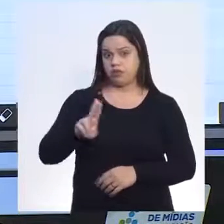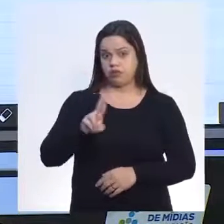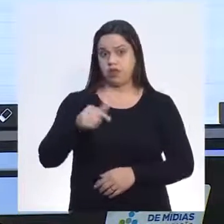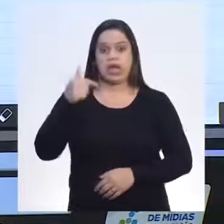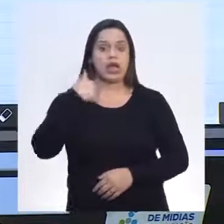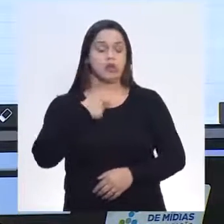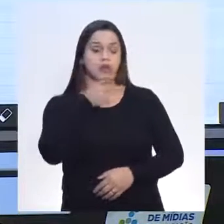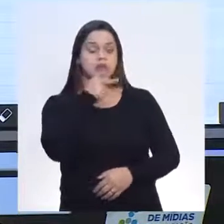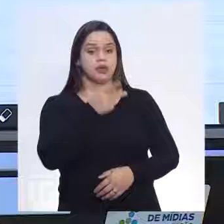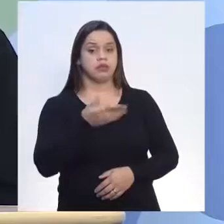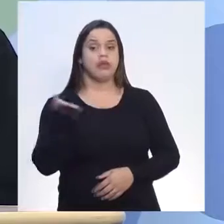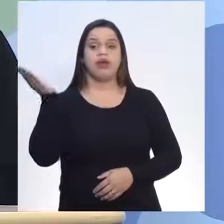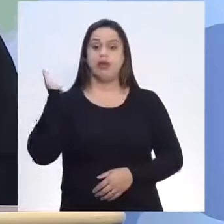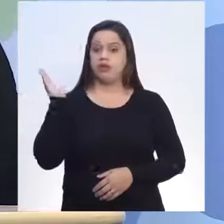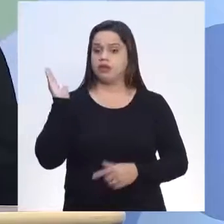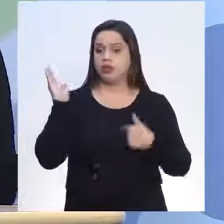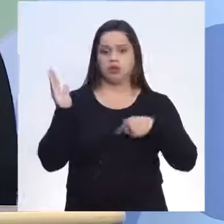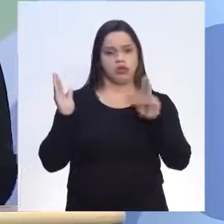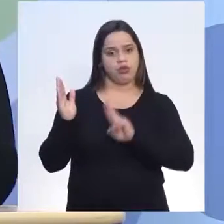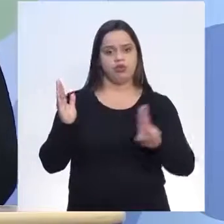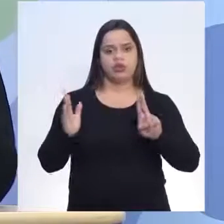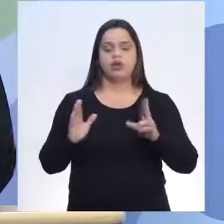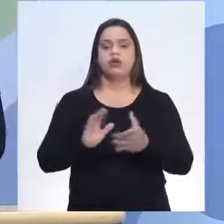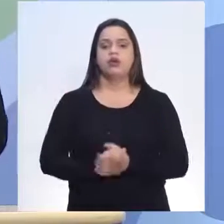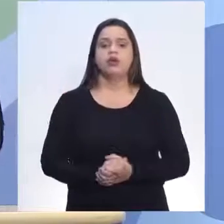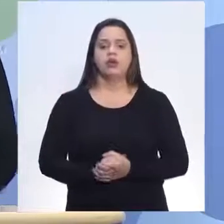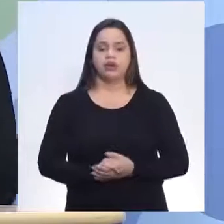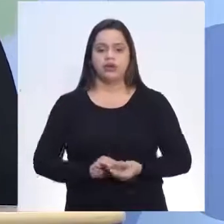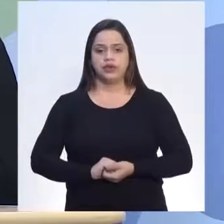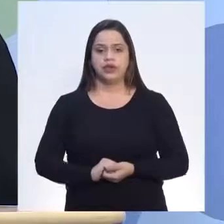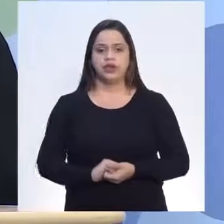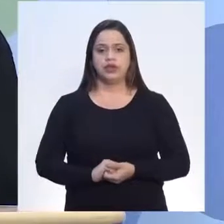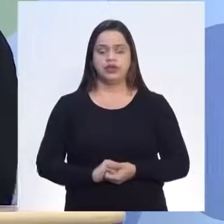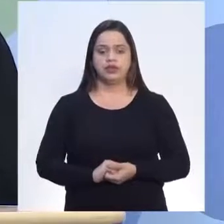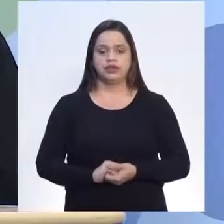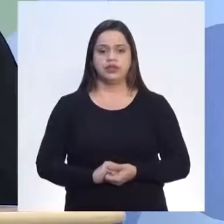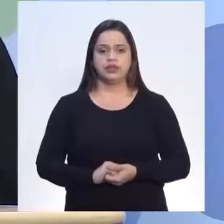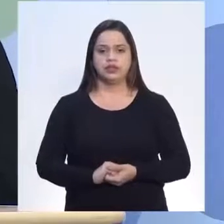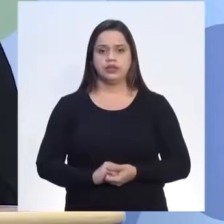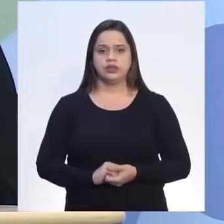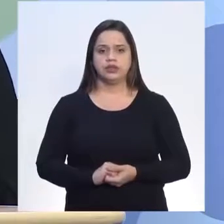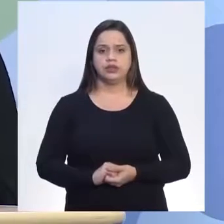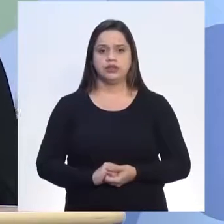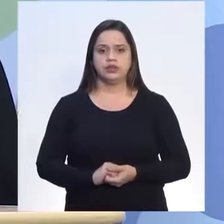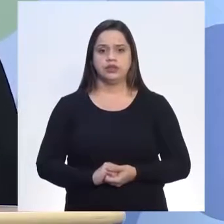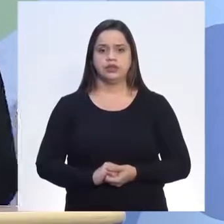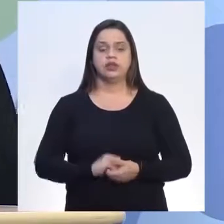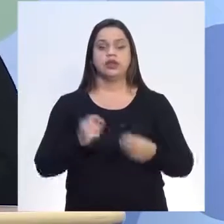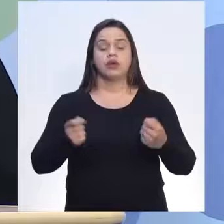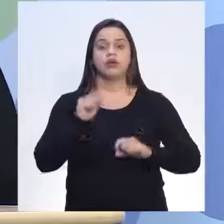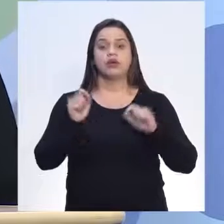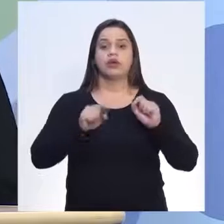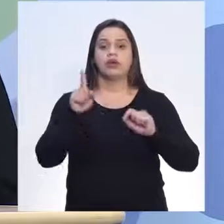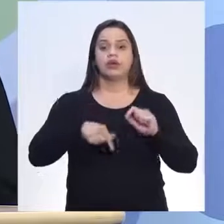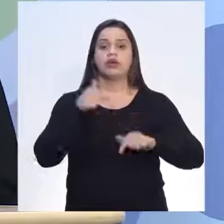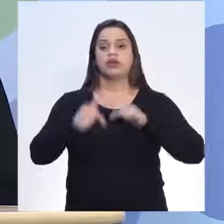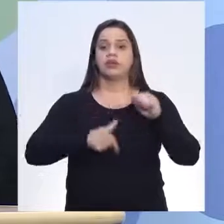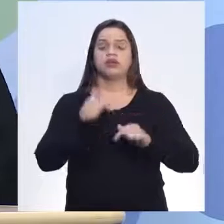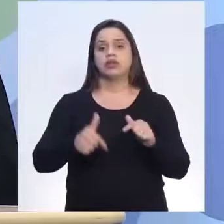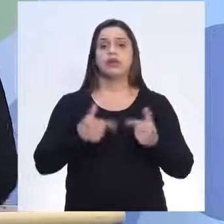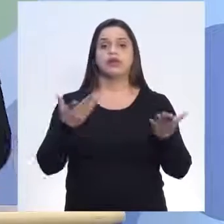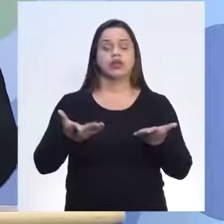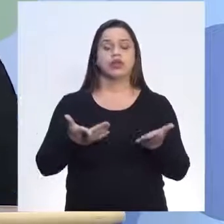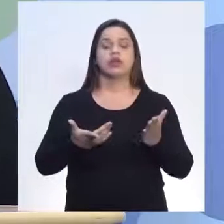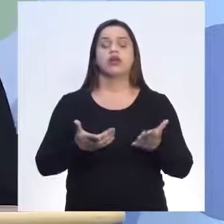não utilizo esse. Não, realmente, né? Aí é só uma questão de ajuste à habilidade que está sendo trabalhada, né? Mas realmente, como o professor Jonas